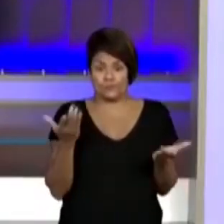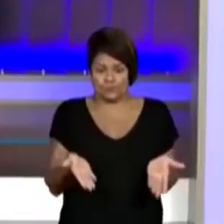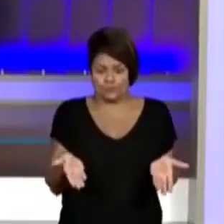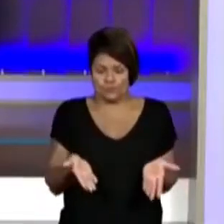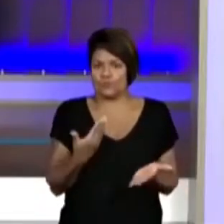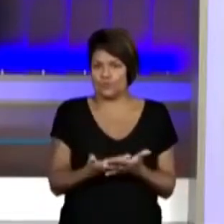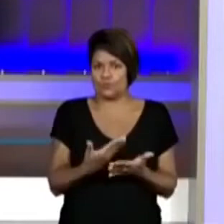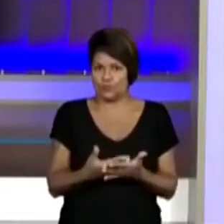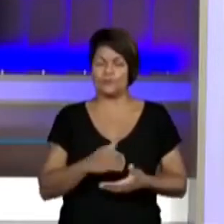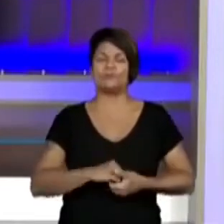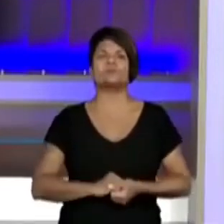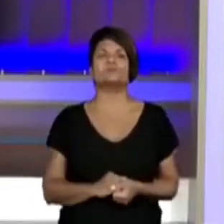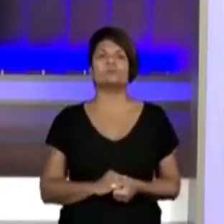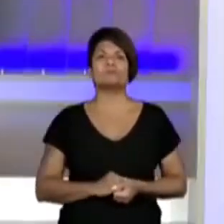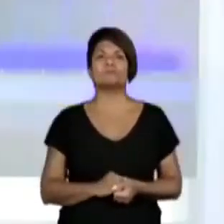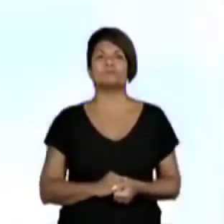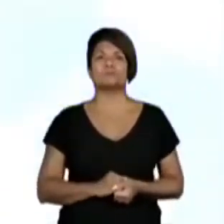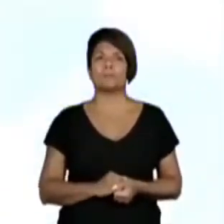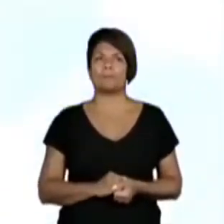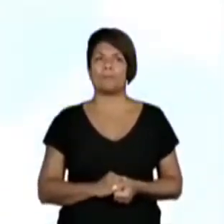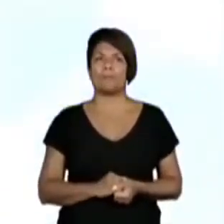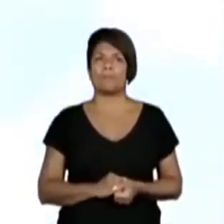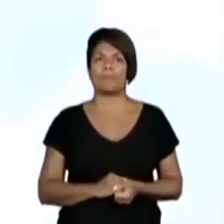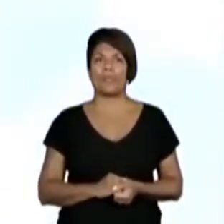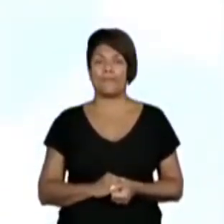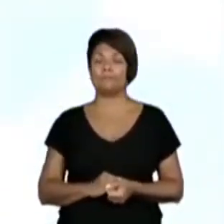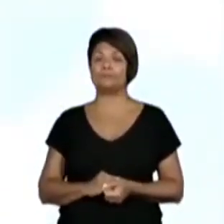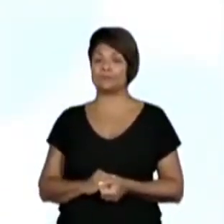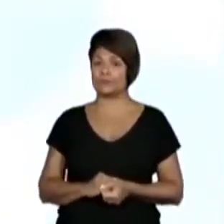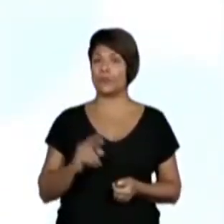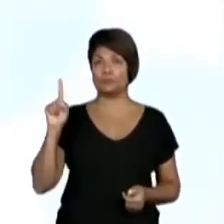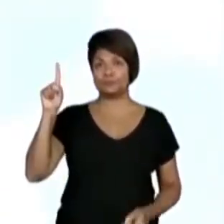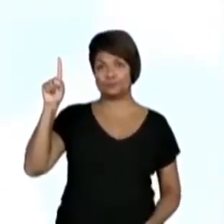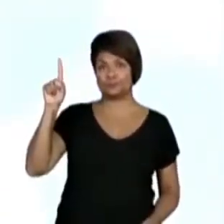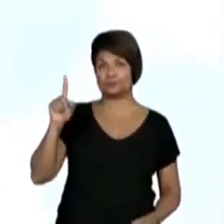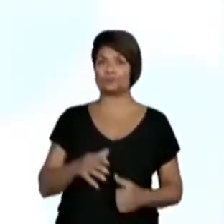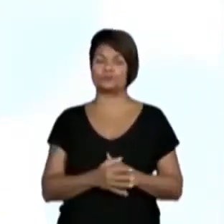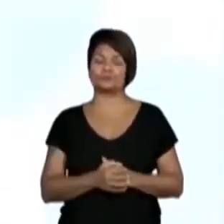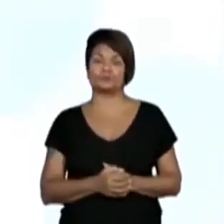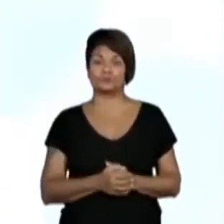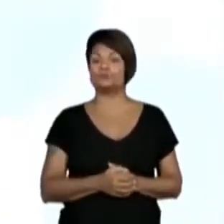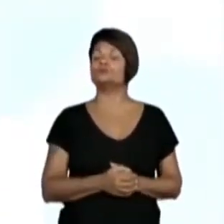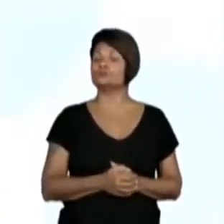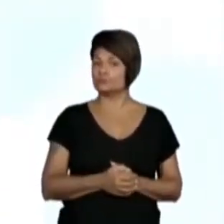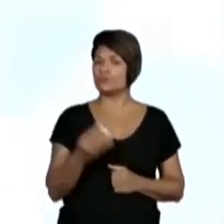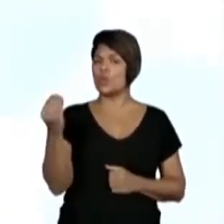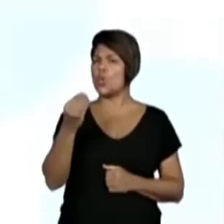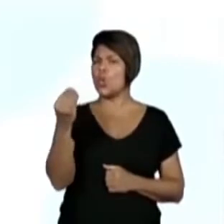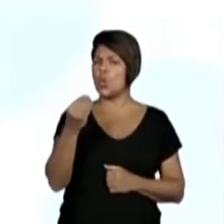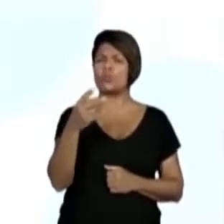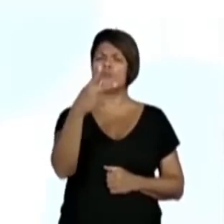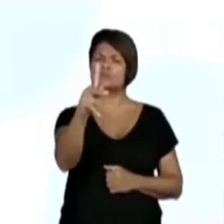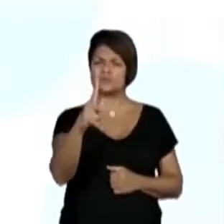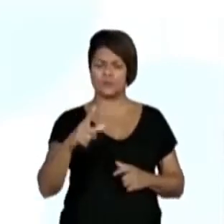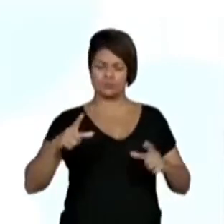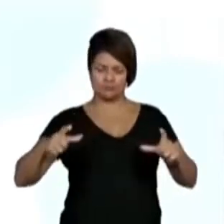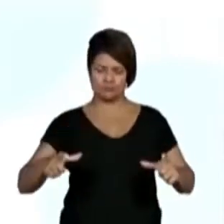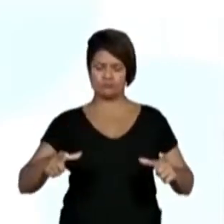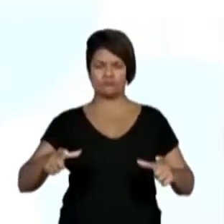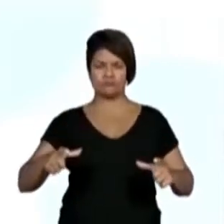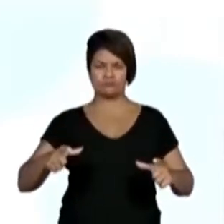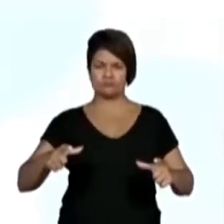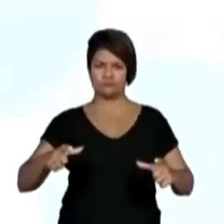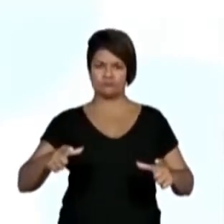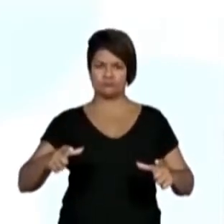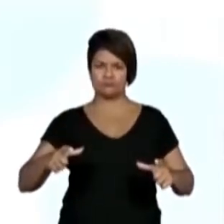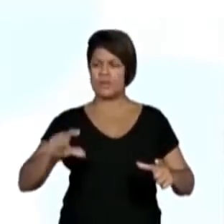hoje. Temos aí a seguinte questão: como é preparado o seu prato